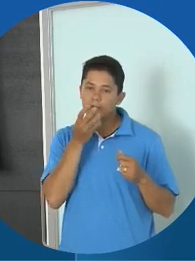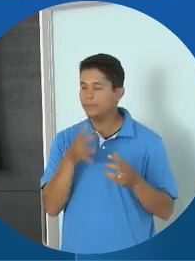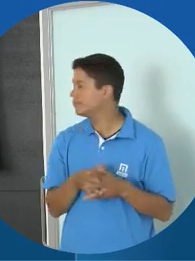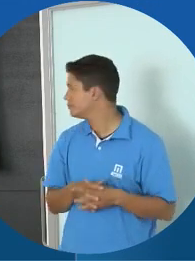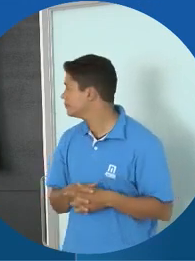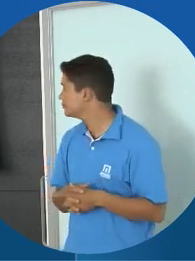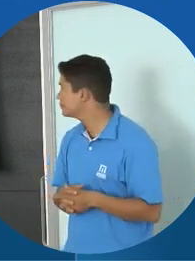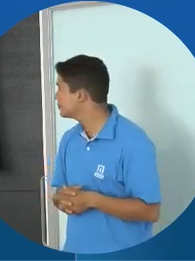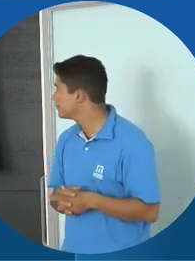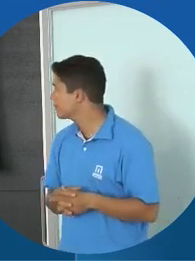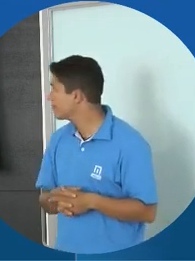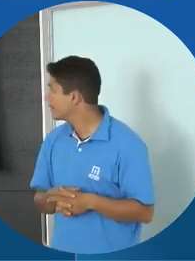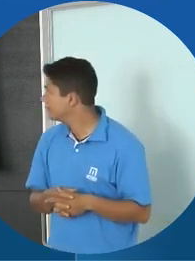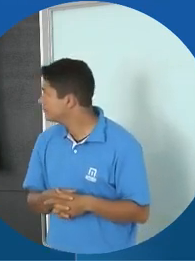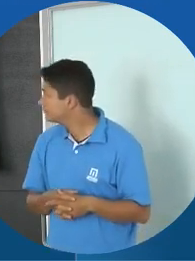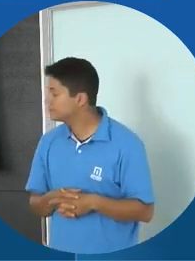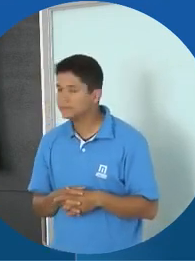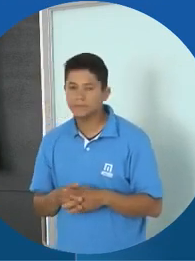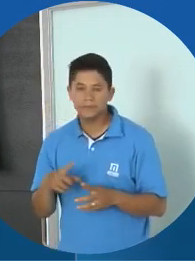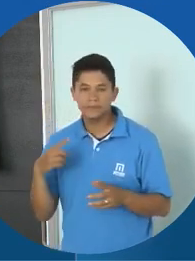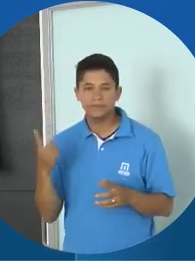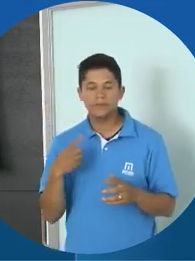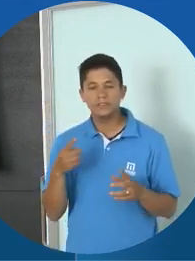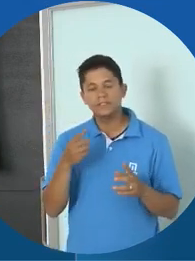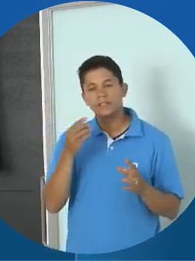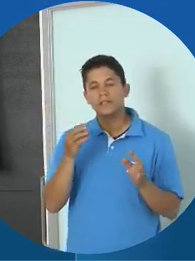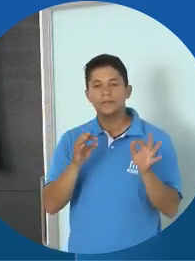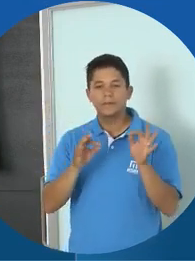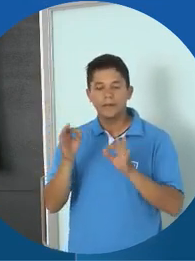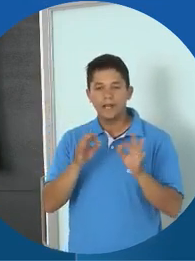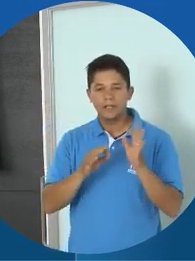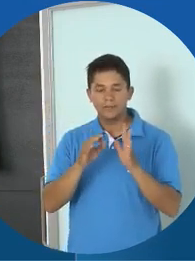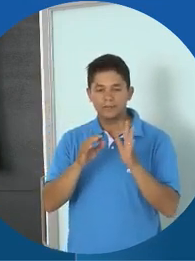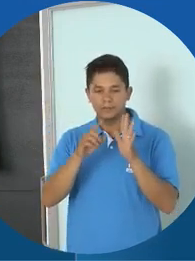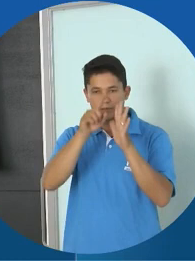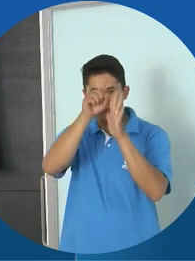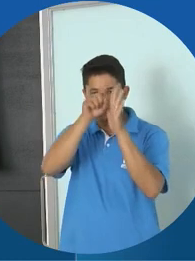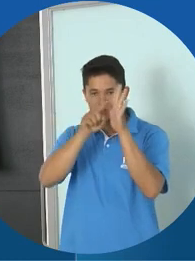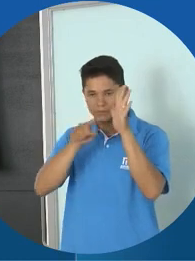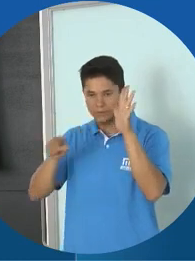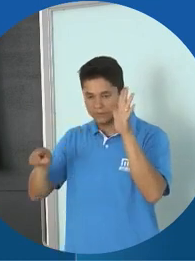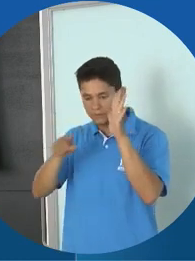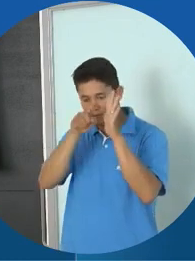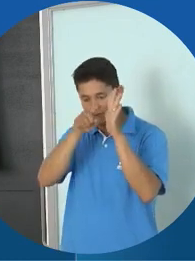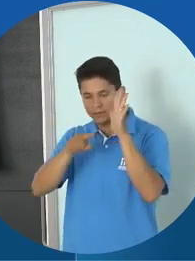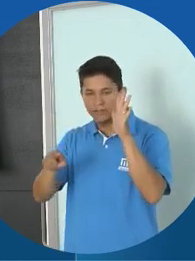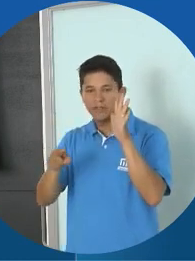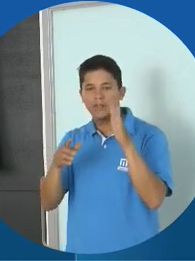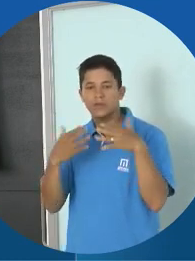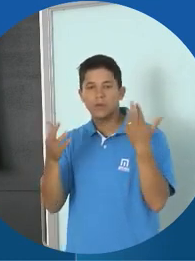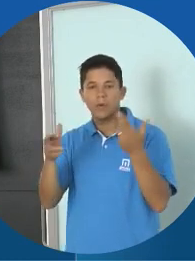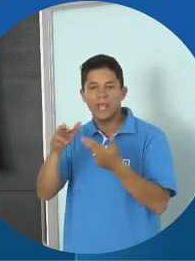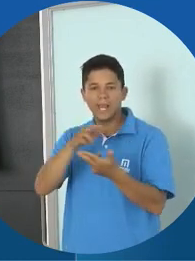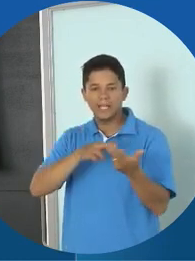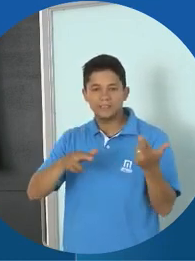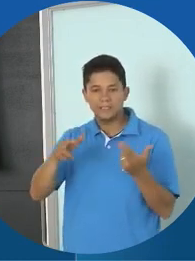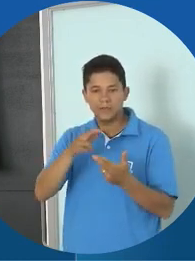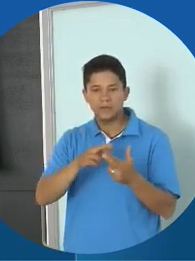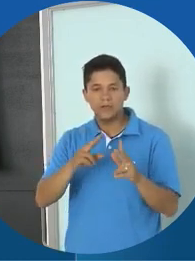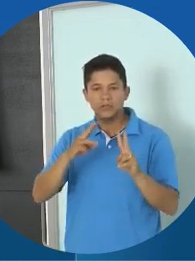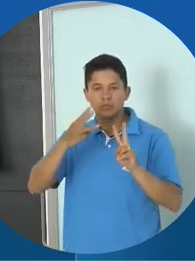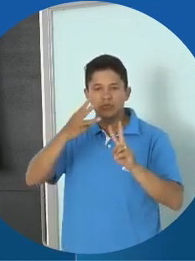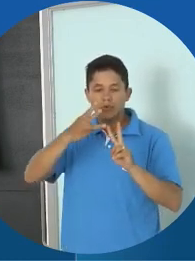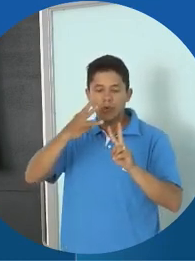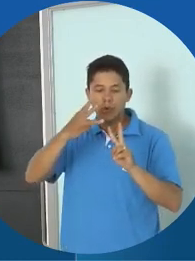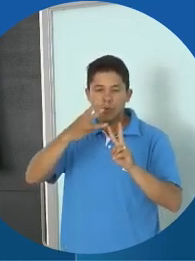dados, nós começamos a traçar retas e curvas, mostrando essa relação entre o volume que expande e o volume de